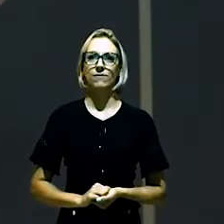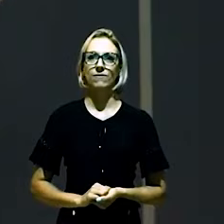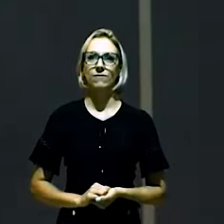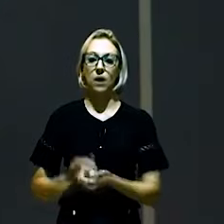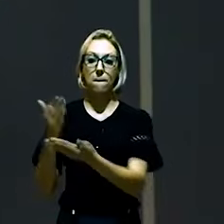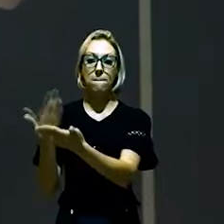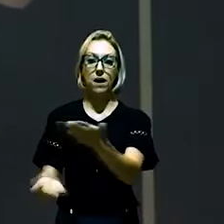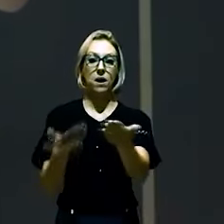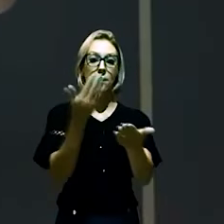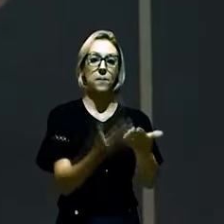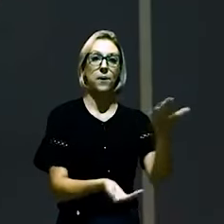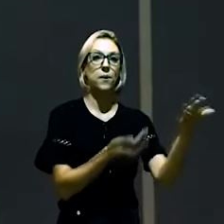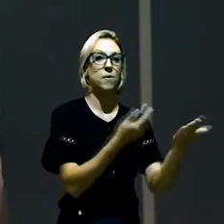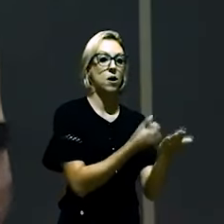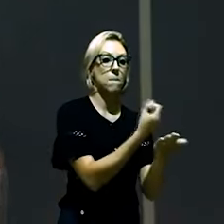é um excesso lá.